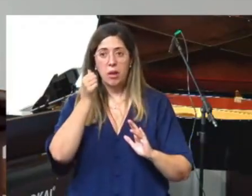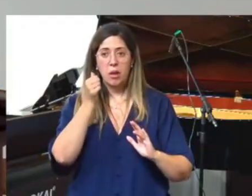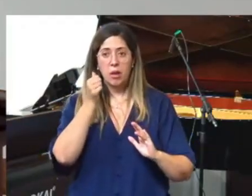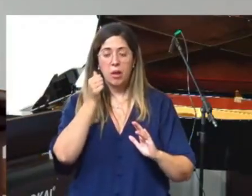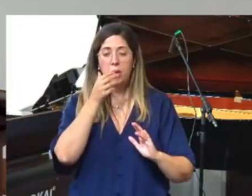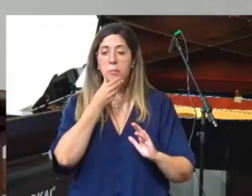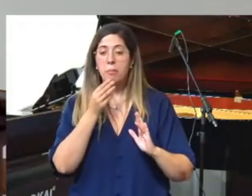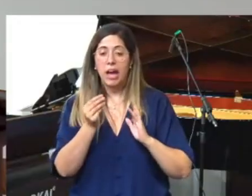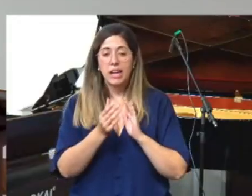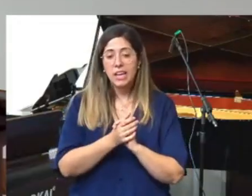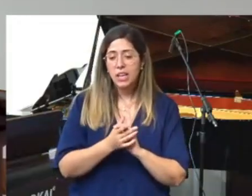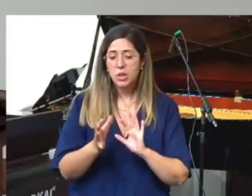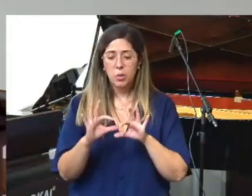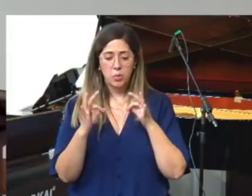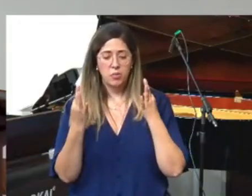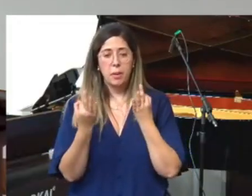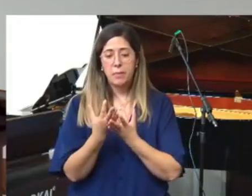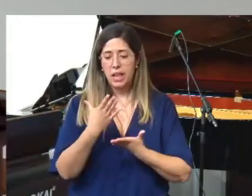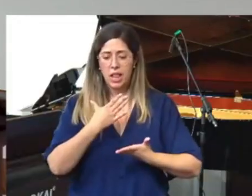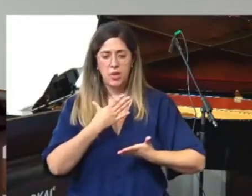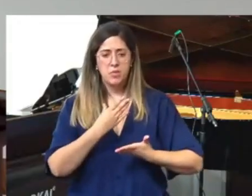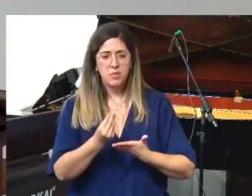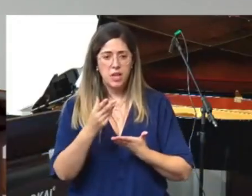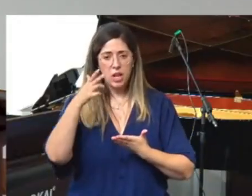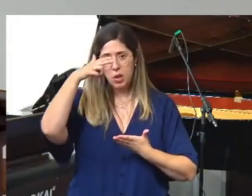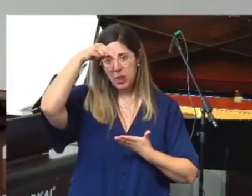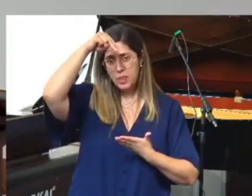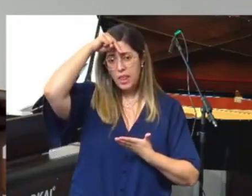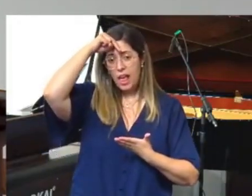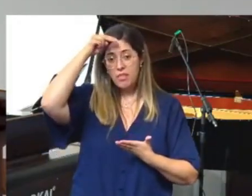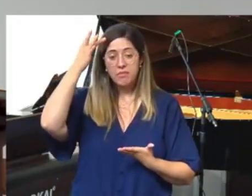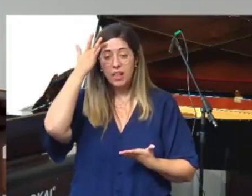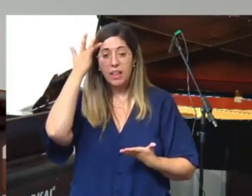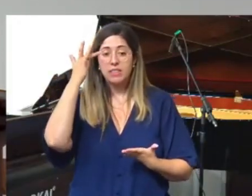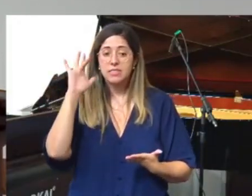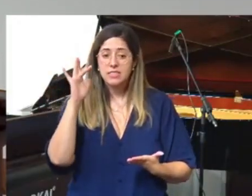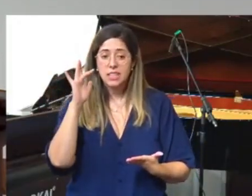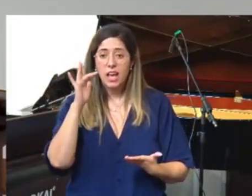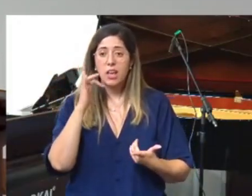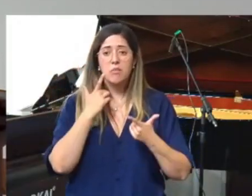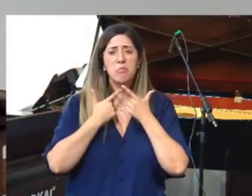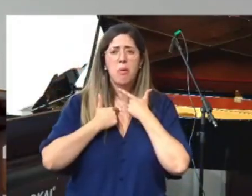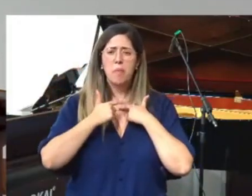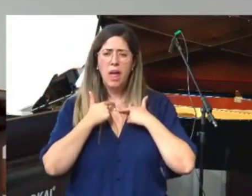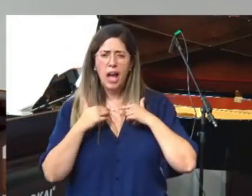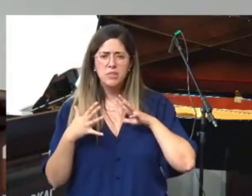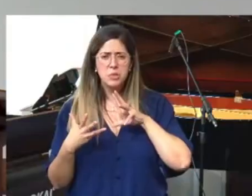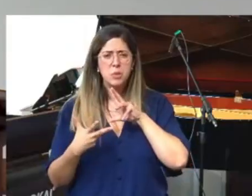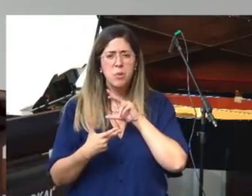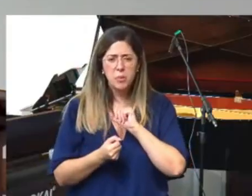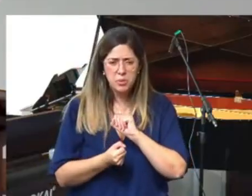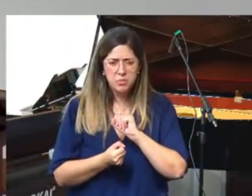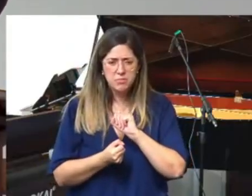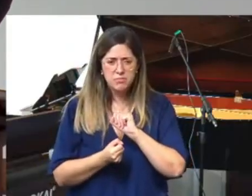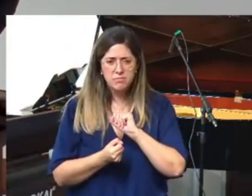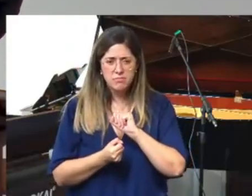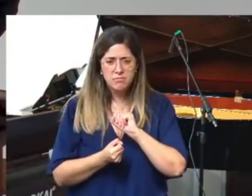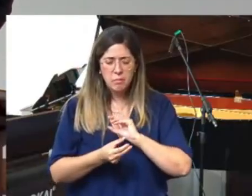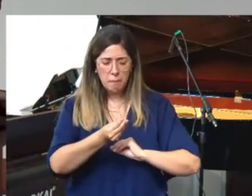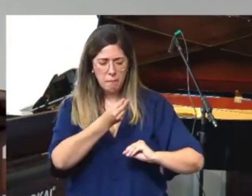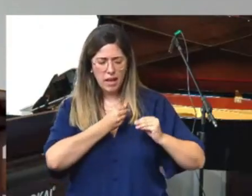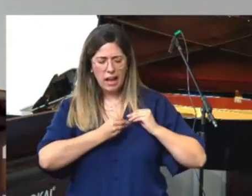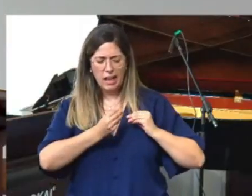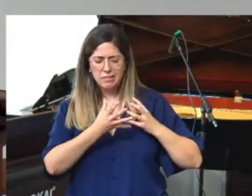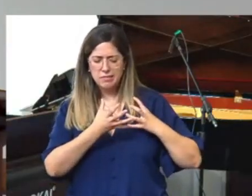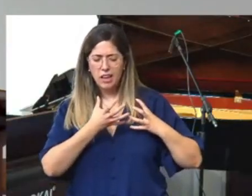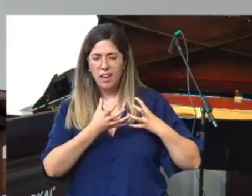marido. Eu não sei a respeito de paixões mundanas ou